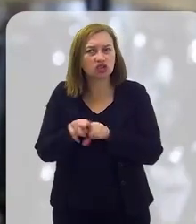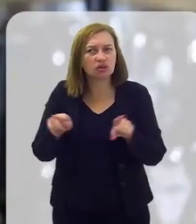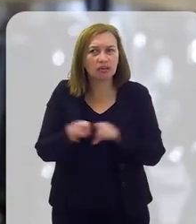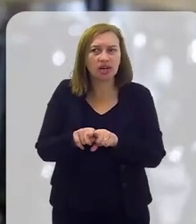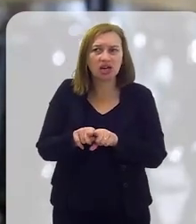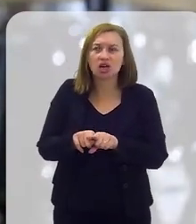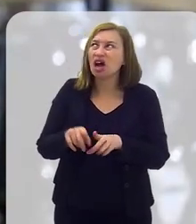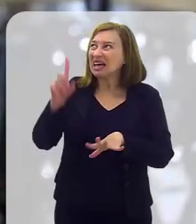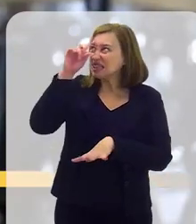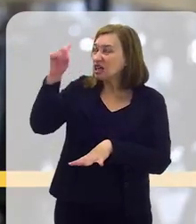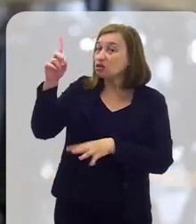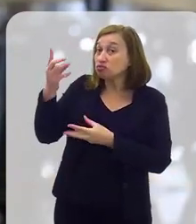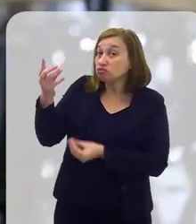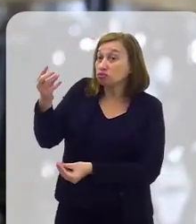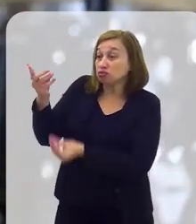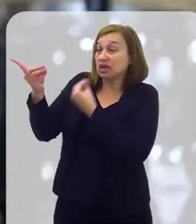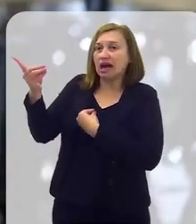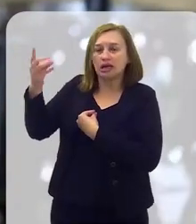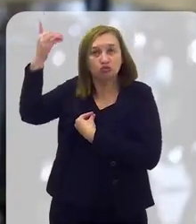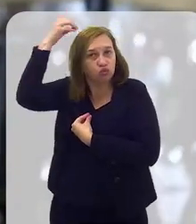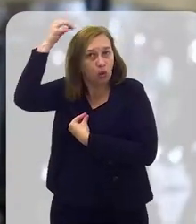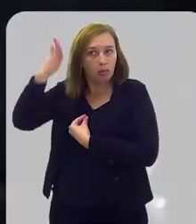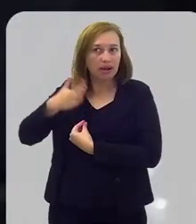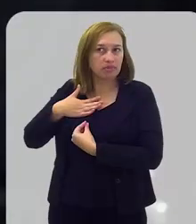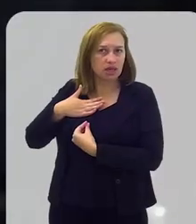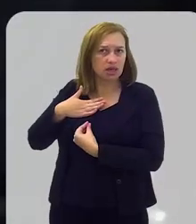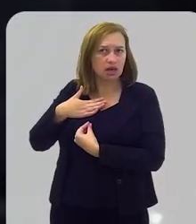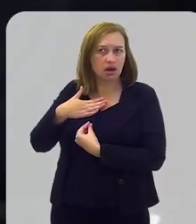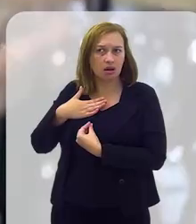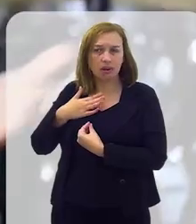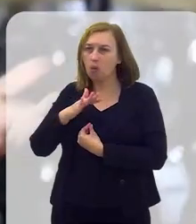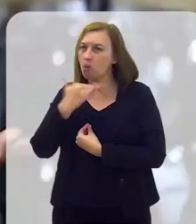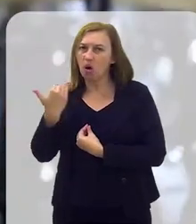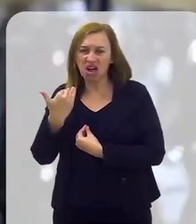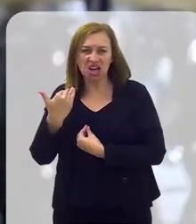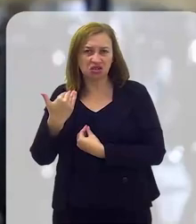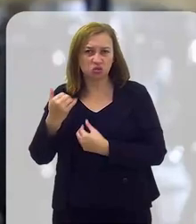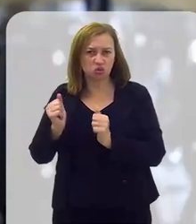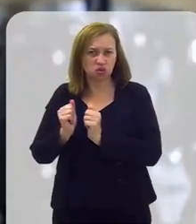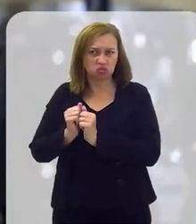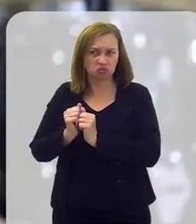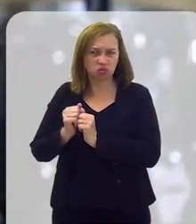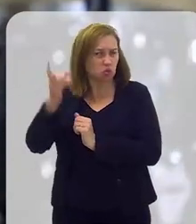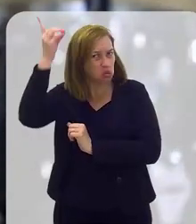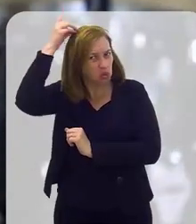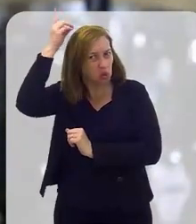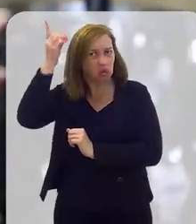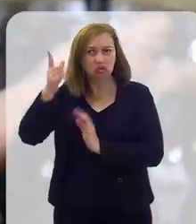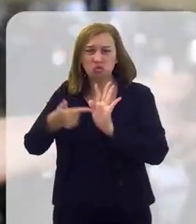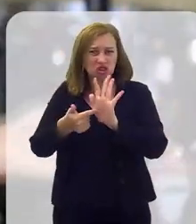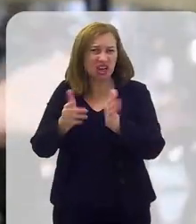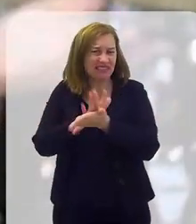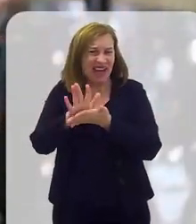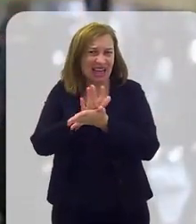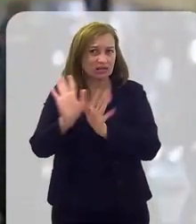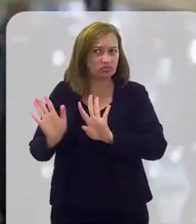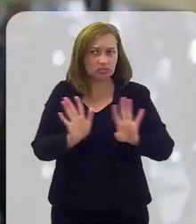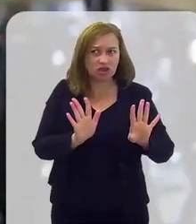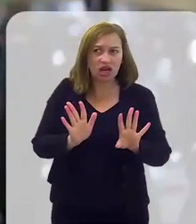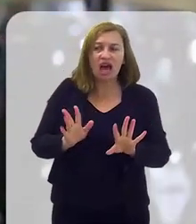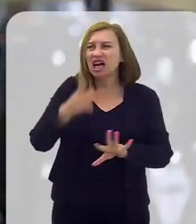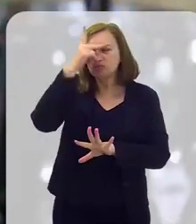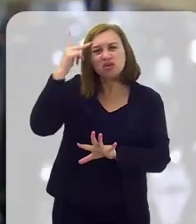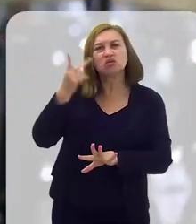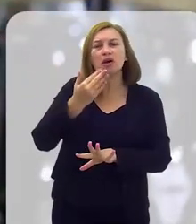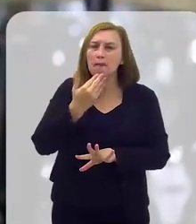não daria um talento para mim para eu morrer com ele não não é possível né então muitas pessoas falavam ai você canta tão bem